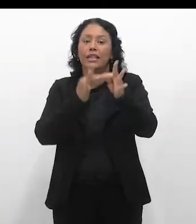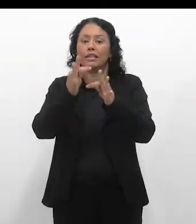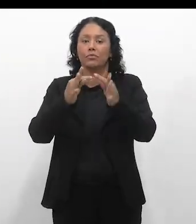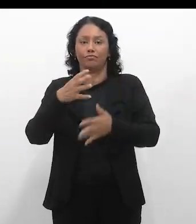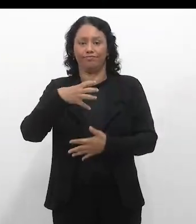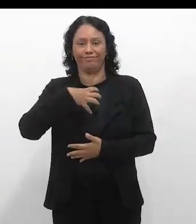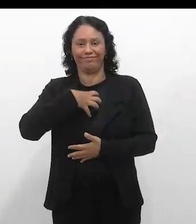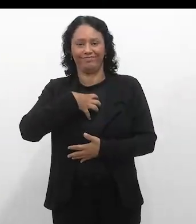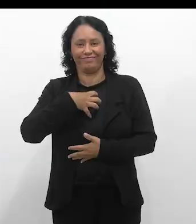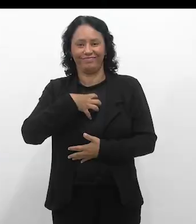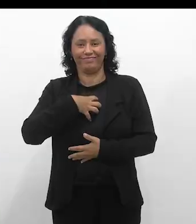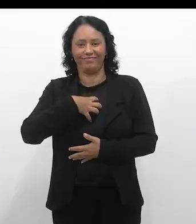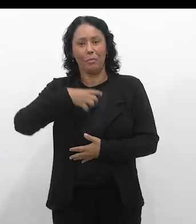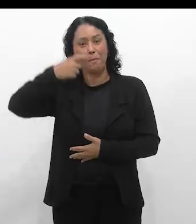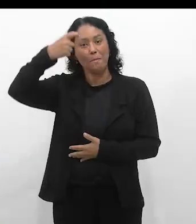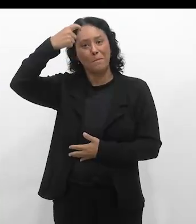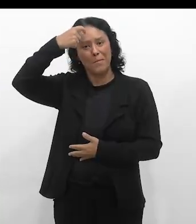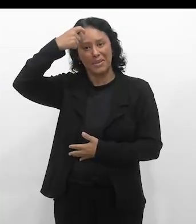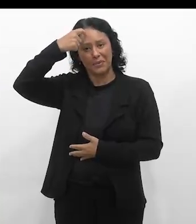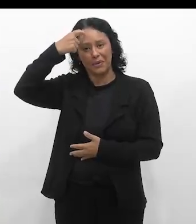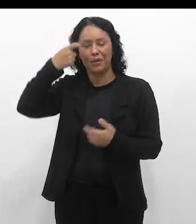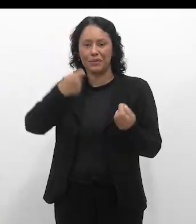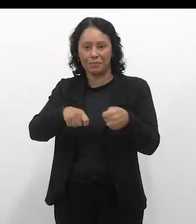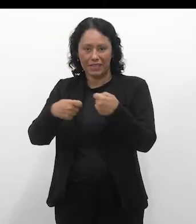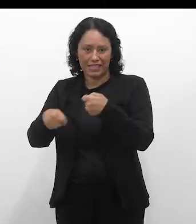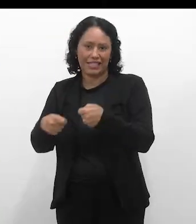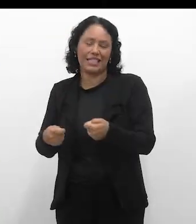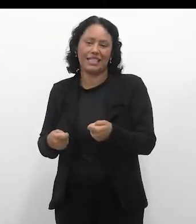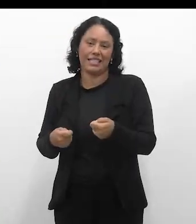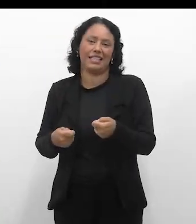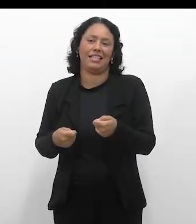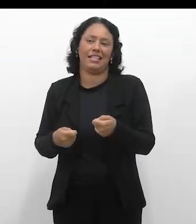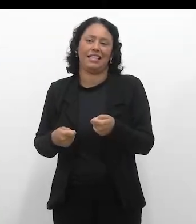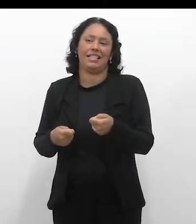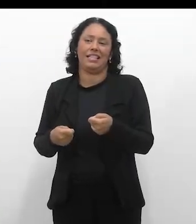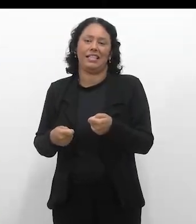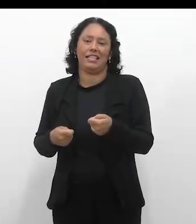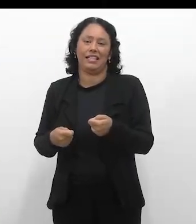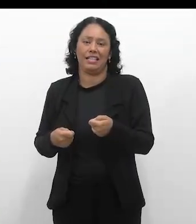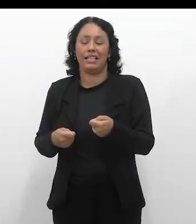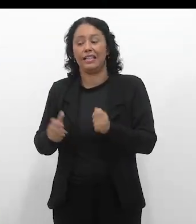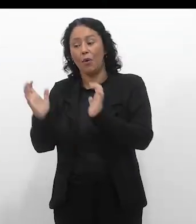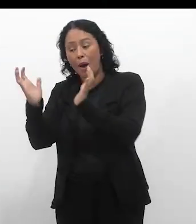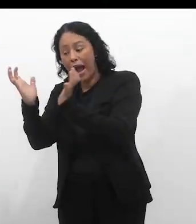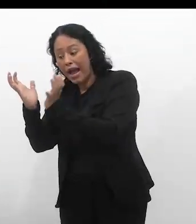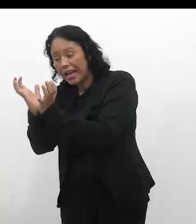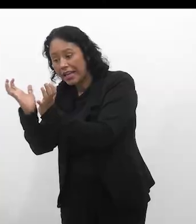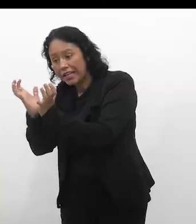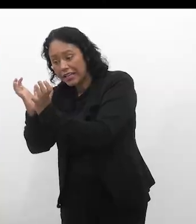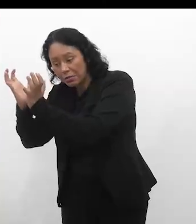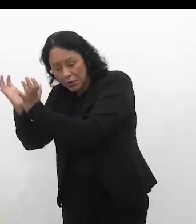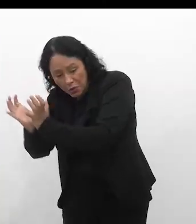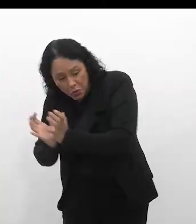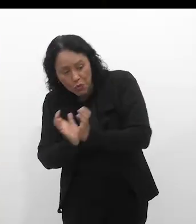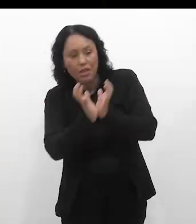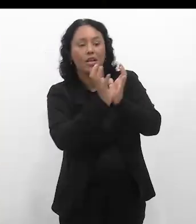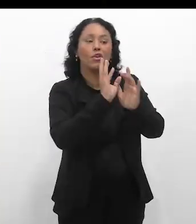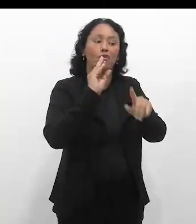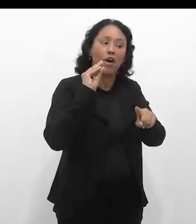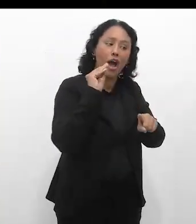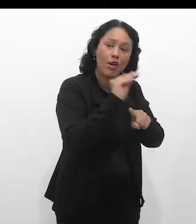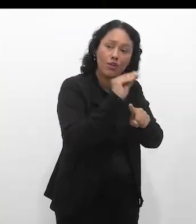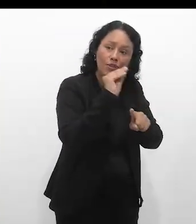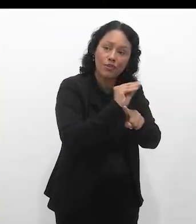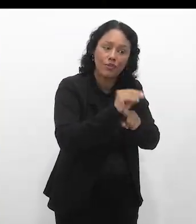rearrumar toda a fiação de compreensão da dor e falta trabalhar todo esse resto que é o pessoal que está com ele